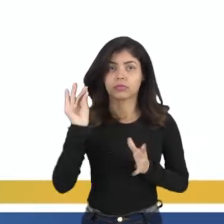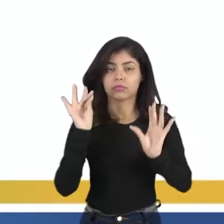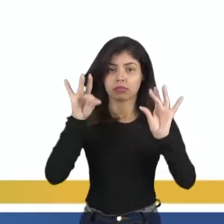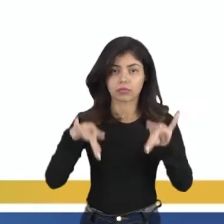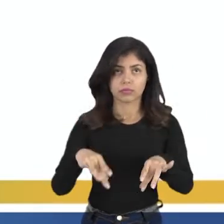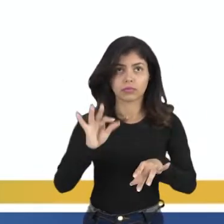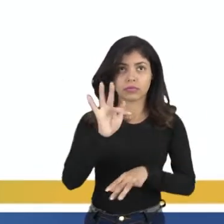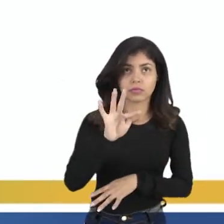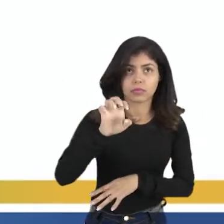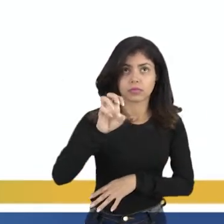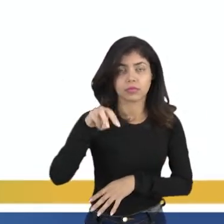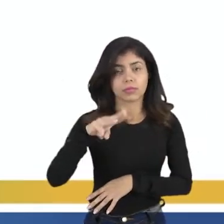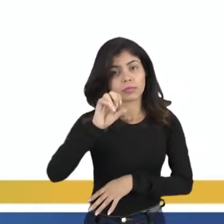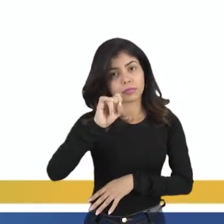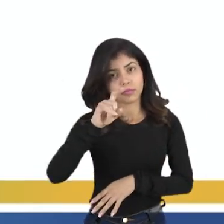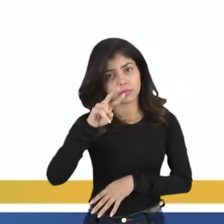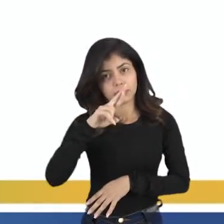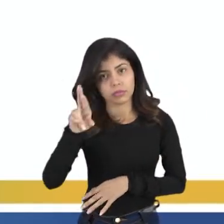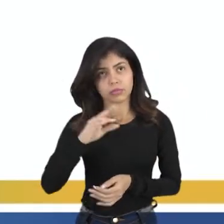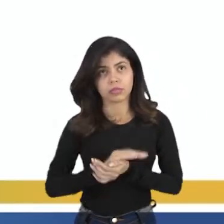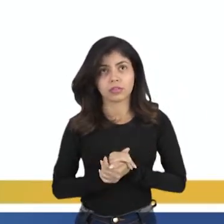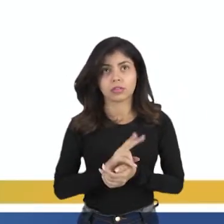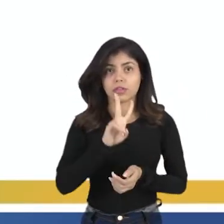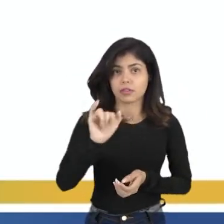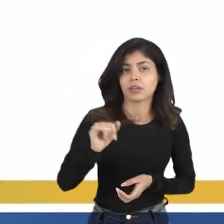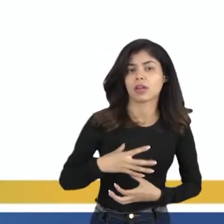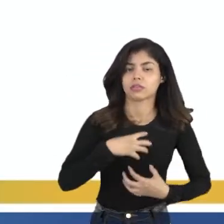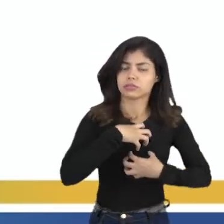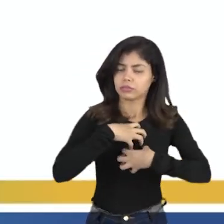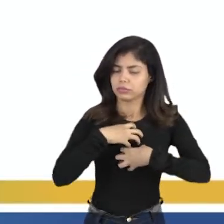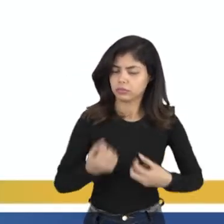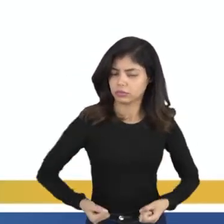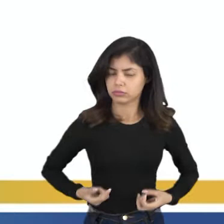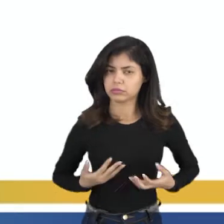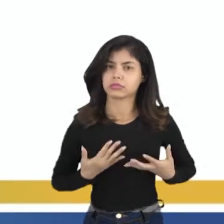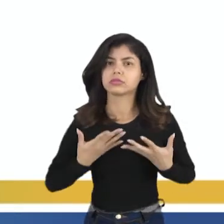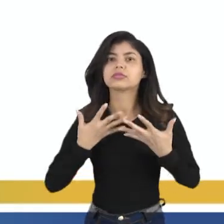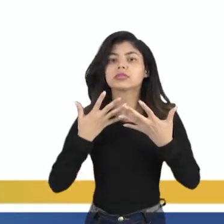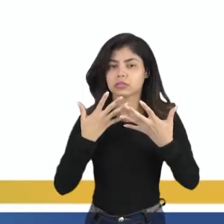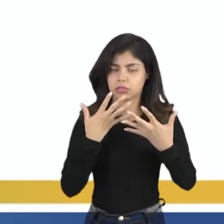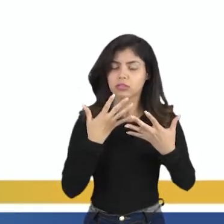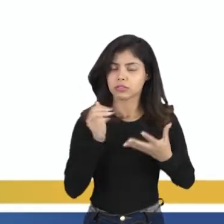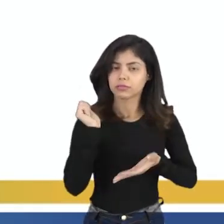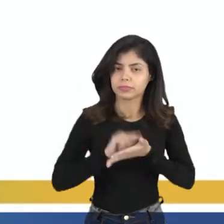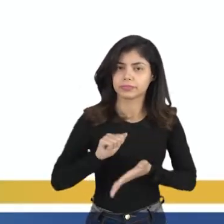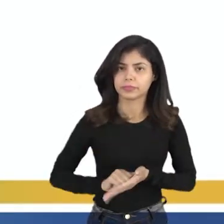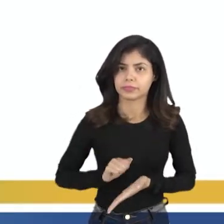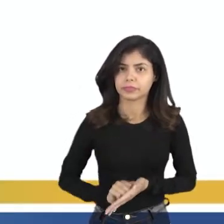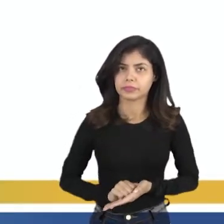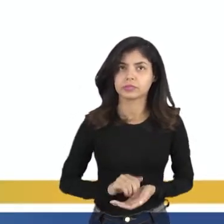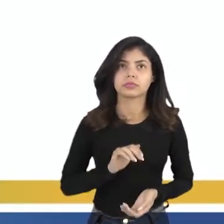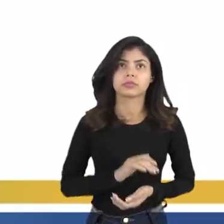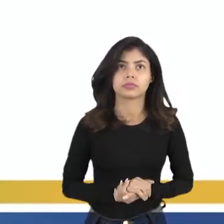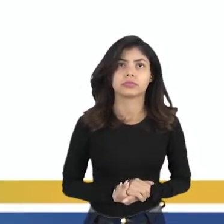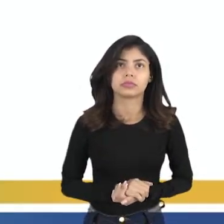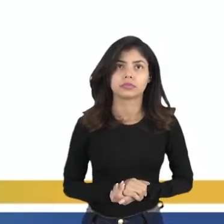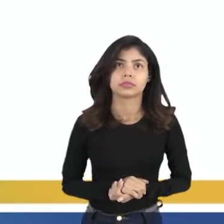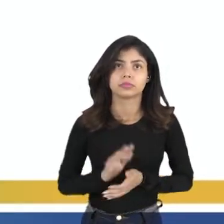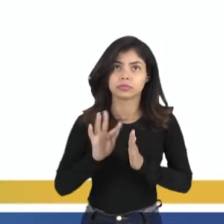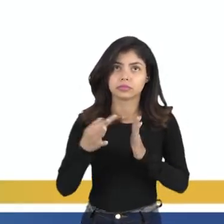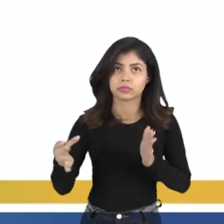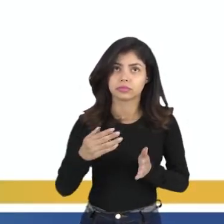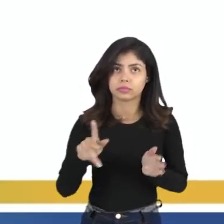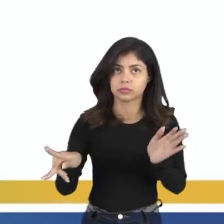fim o emissor, ou seja, ele vai trabalhar os sentimentos, as sensações de quem está escrevendo. Nós vamos ter